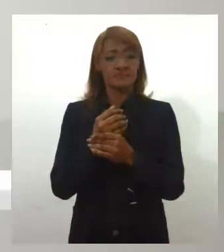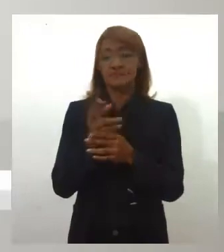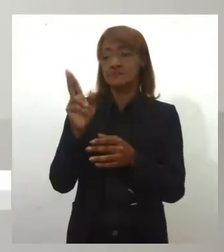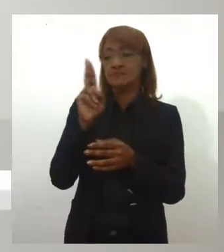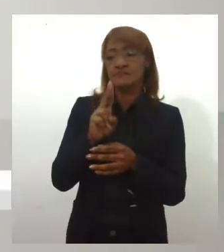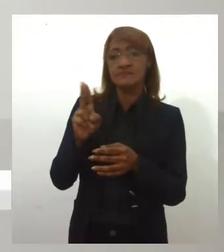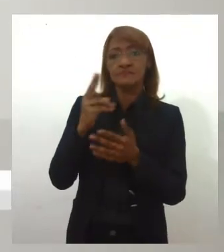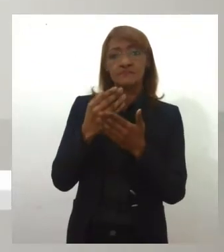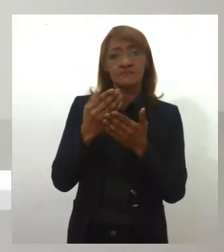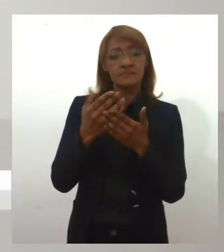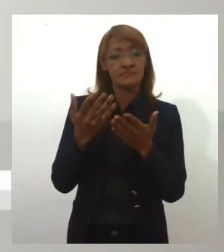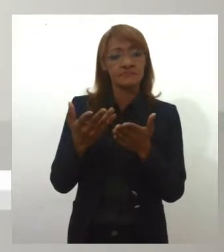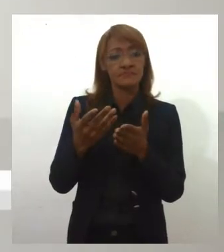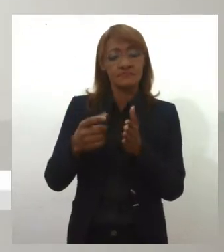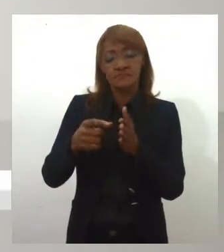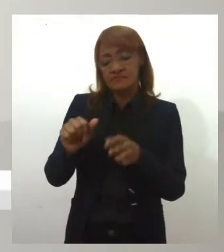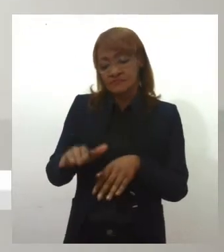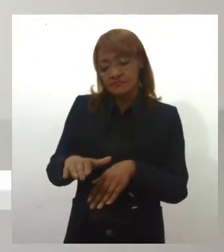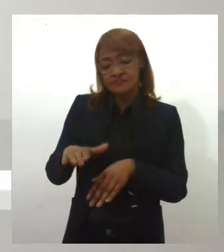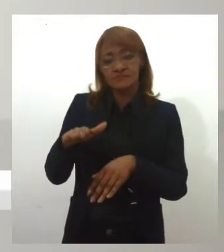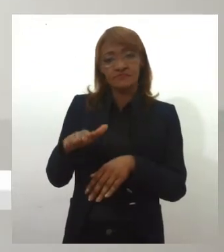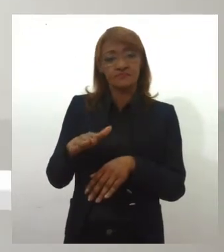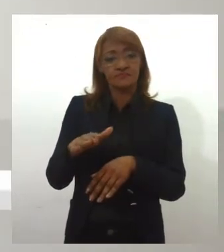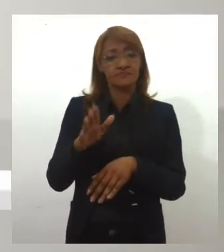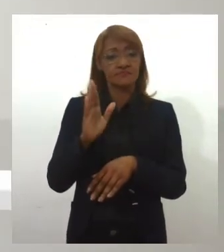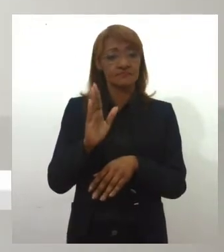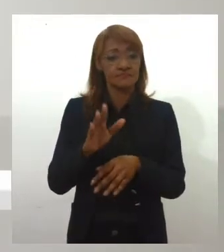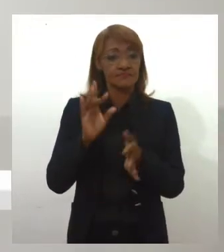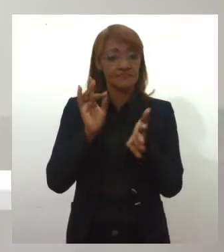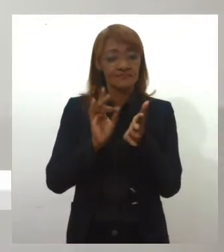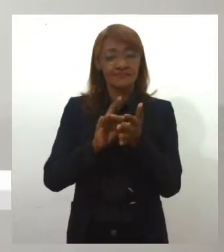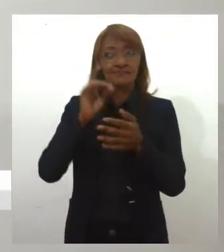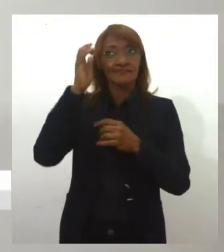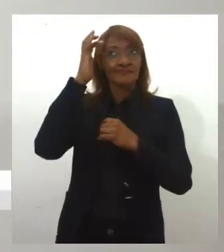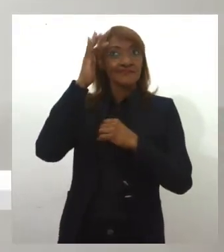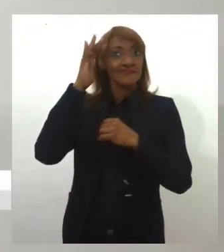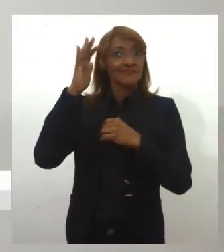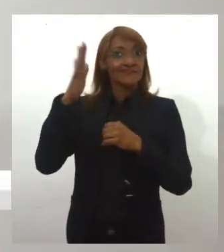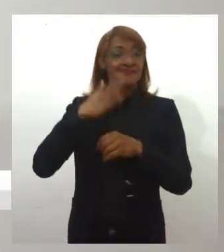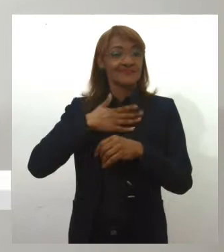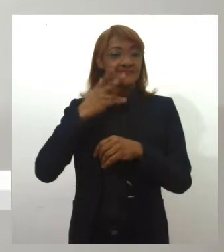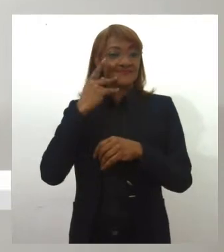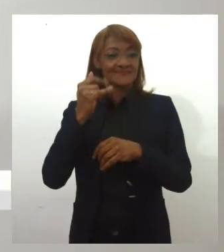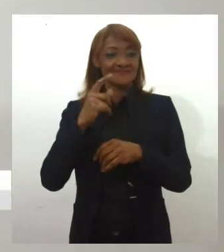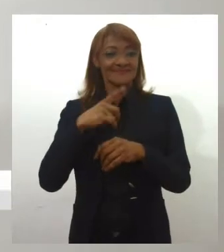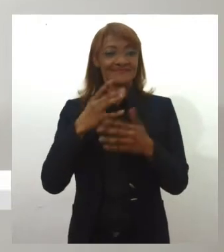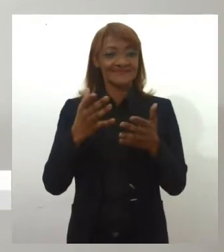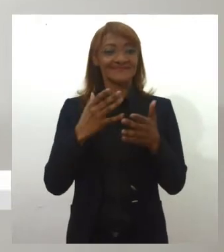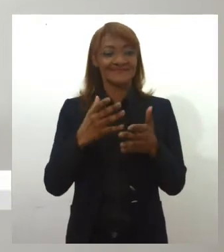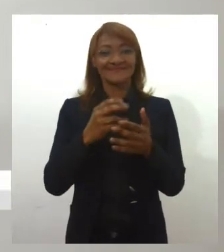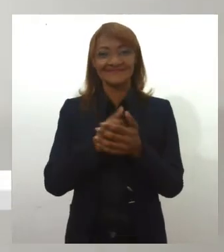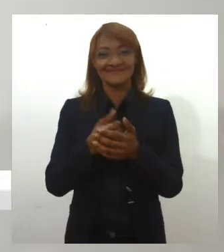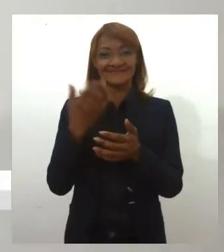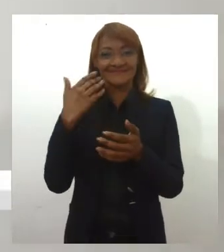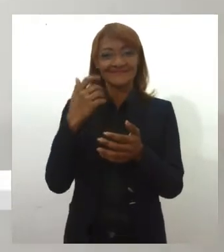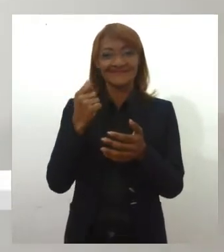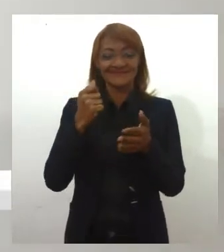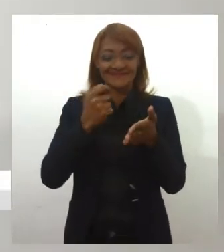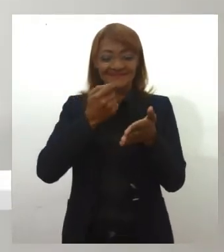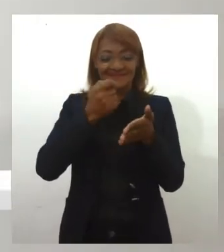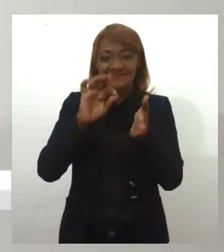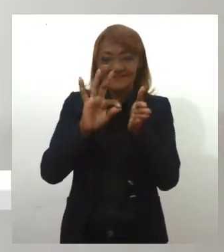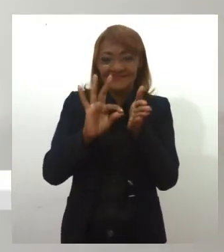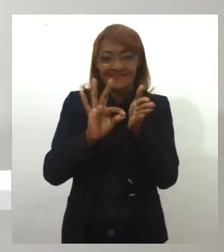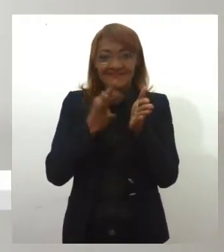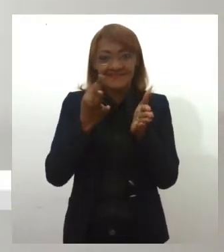eu trabalhei sempre desde muito cedo, meu primeiro registro em carteira, porque era o sonho dos meus pais, era assinar a azulzinha na época. Sim, sim. E